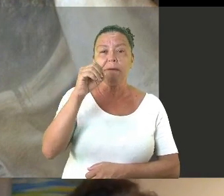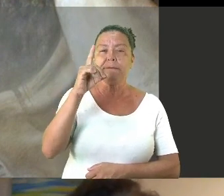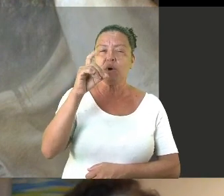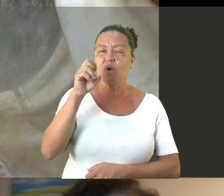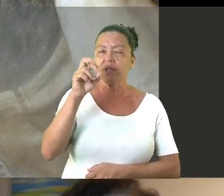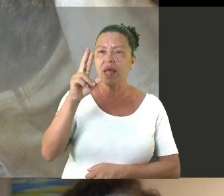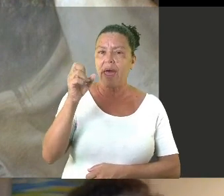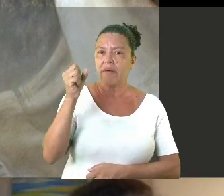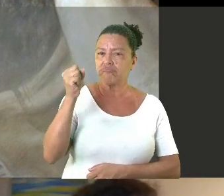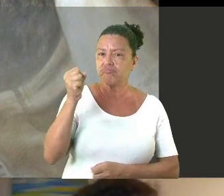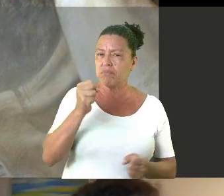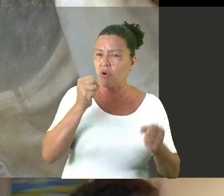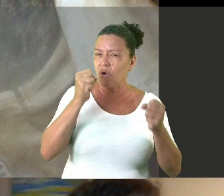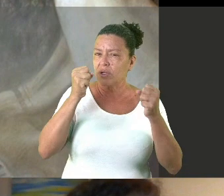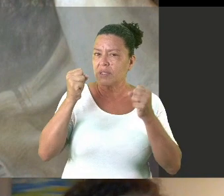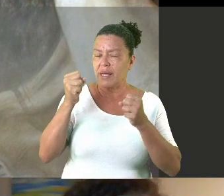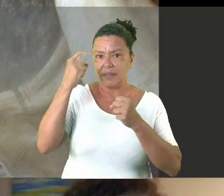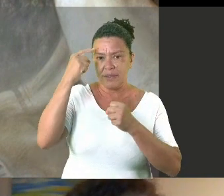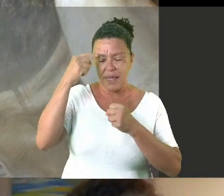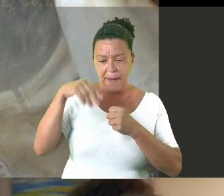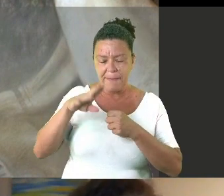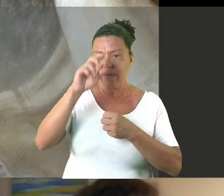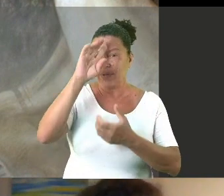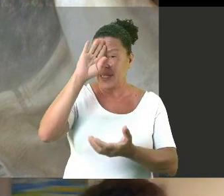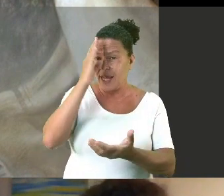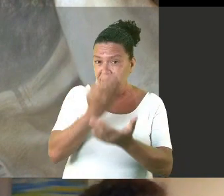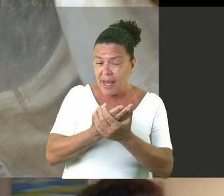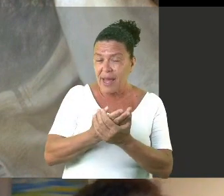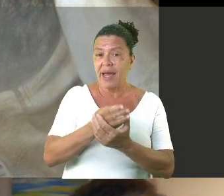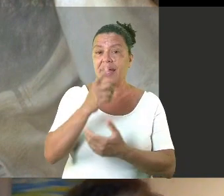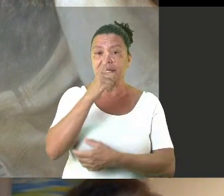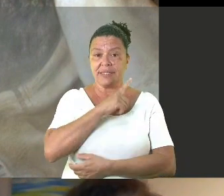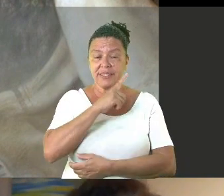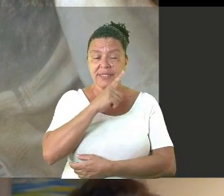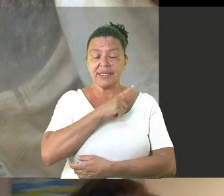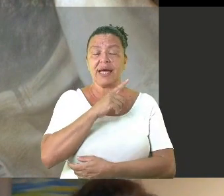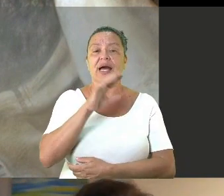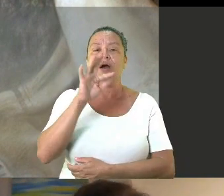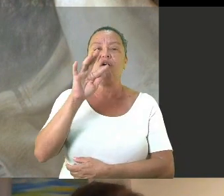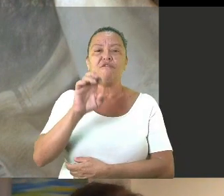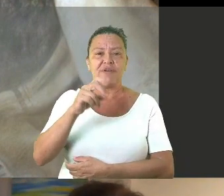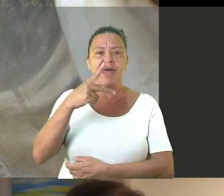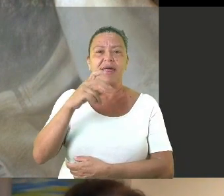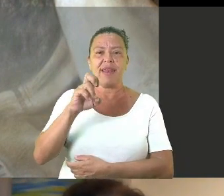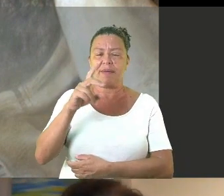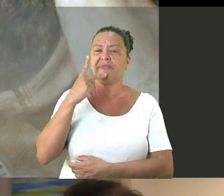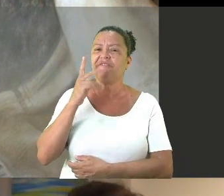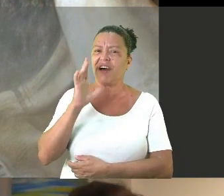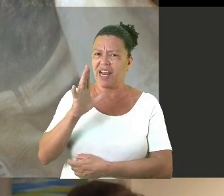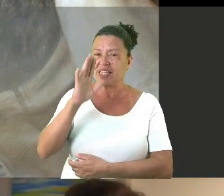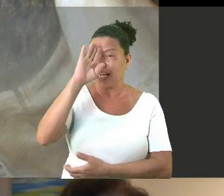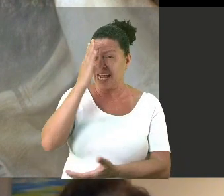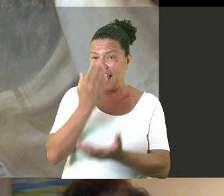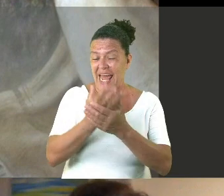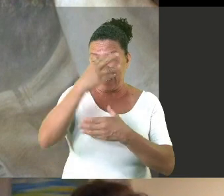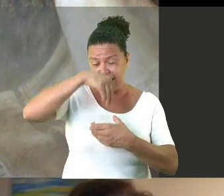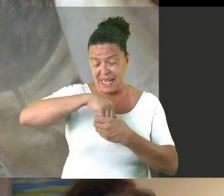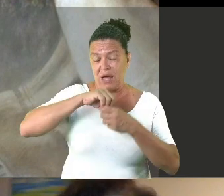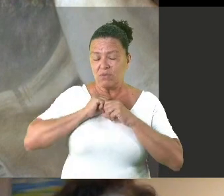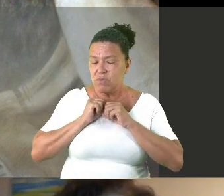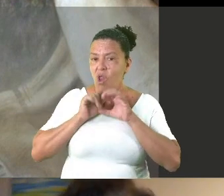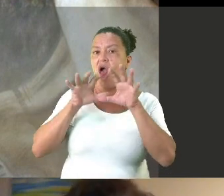Bruce Lipton fala sobre a crença que nós temos dentro de nós e que essa crença ela vai